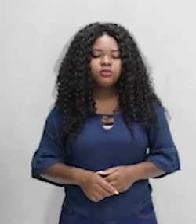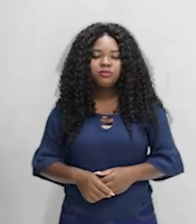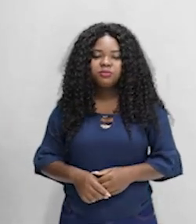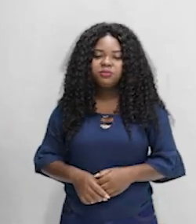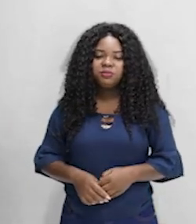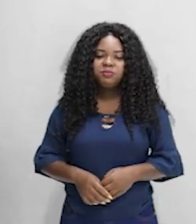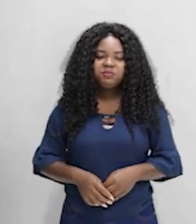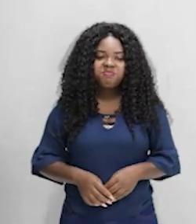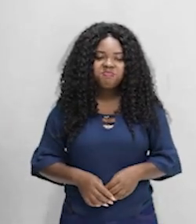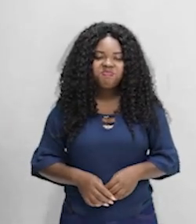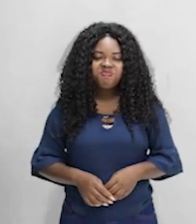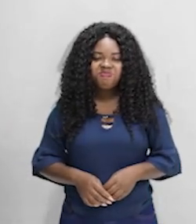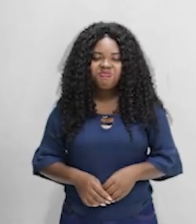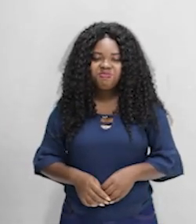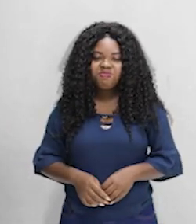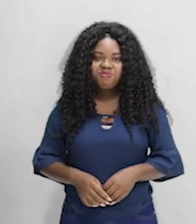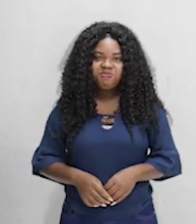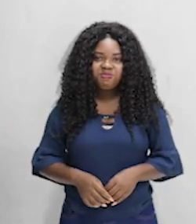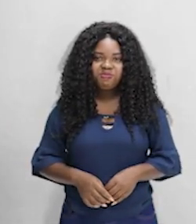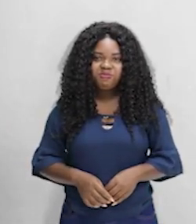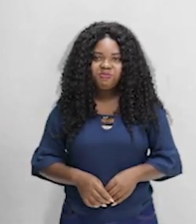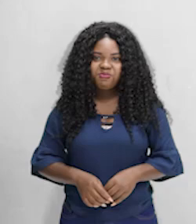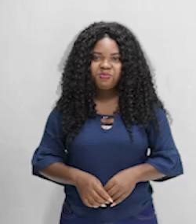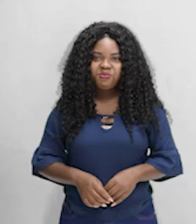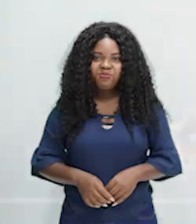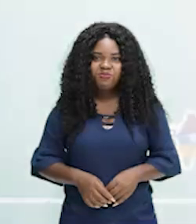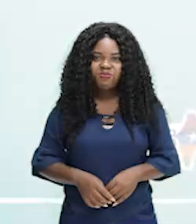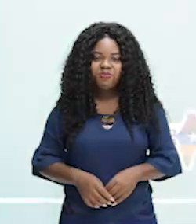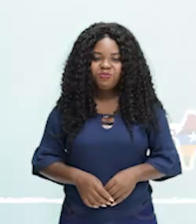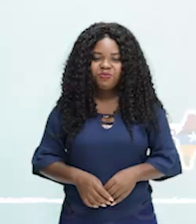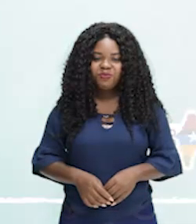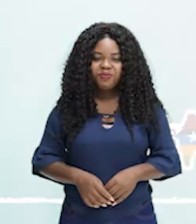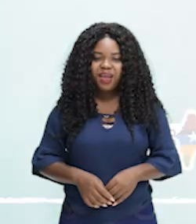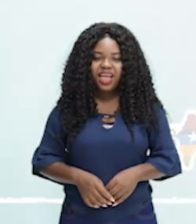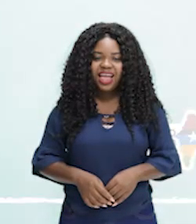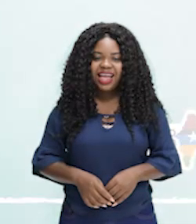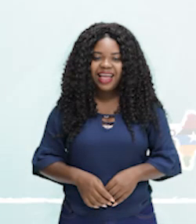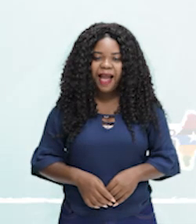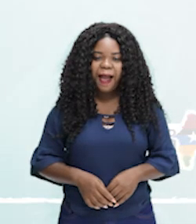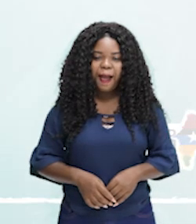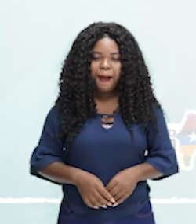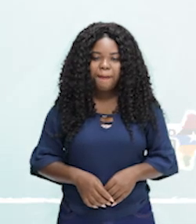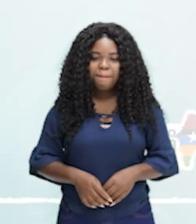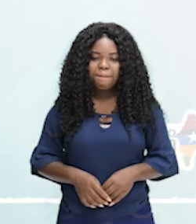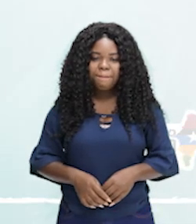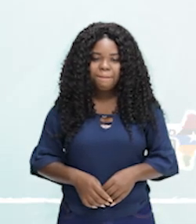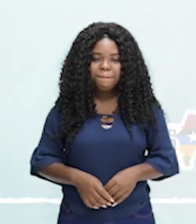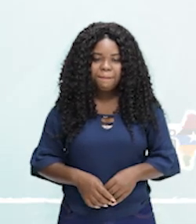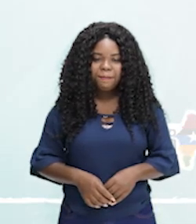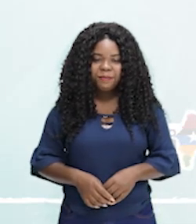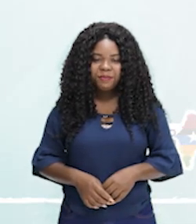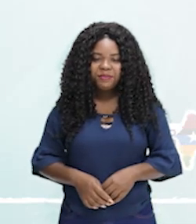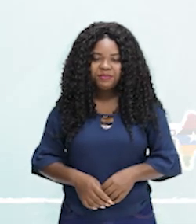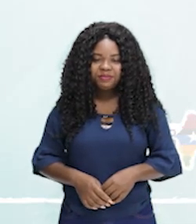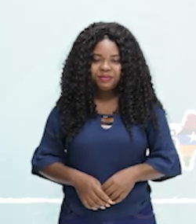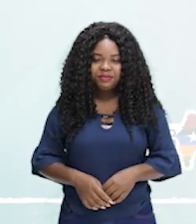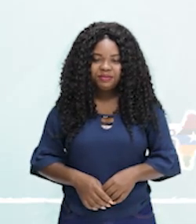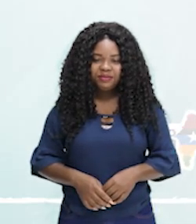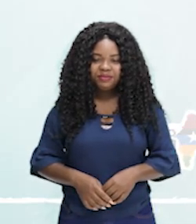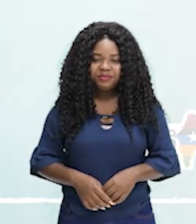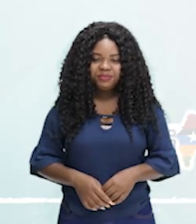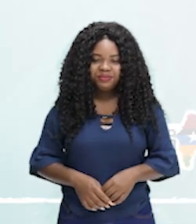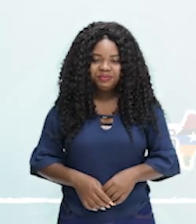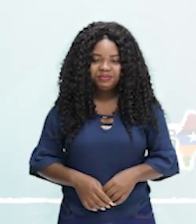Em setembro de 2011, no Rio Grande do Sul, pessoas alegaram ter sofrido